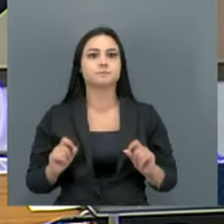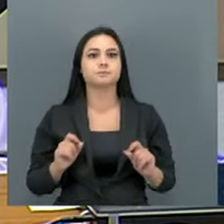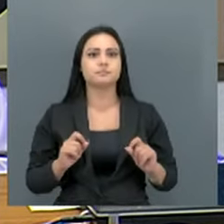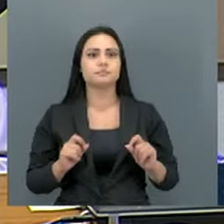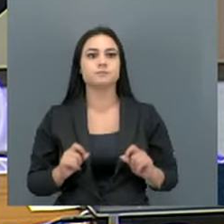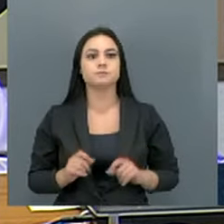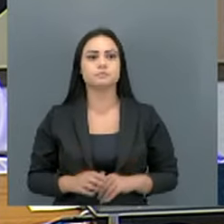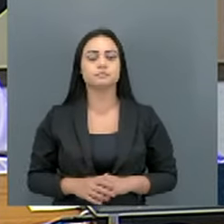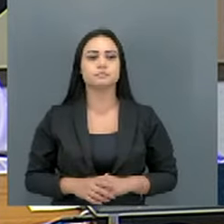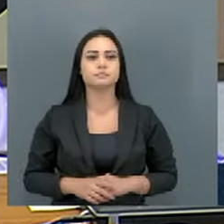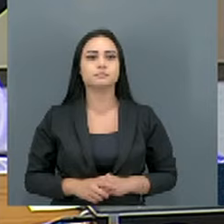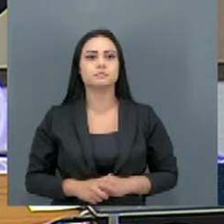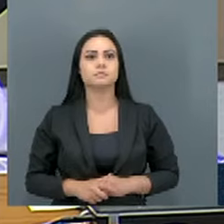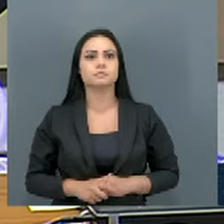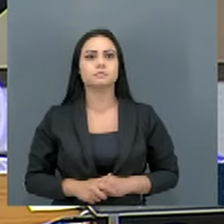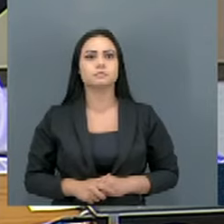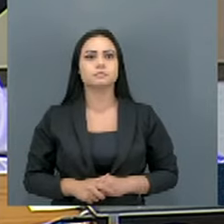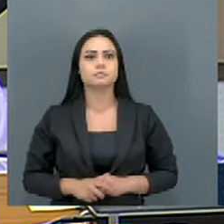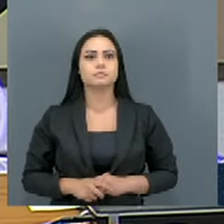atual.